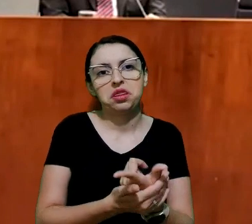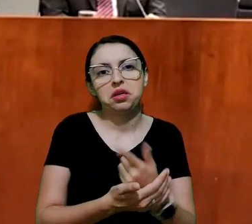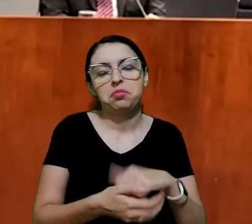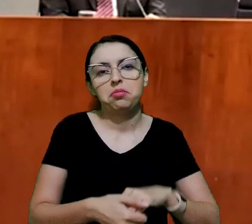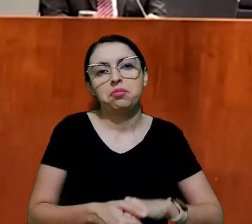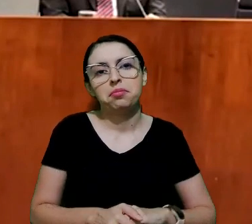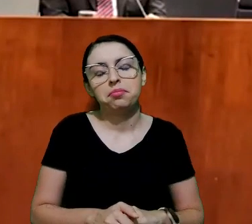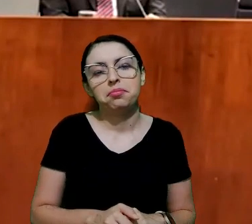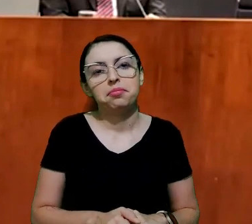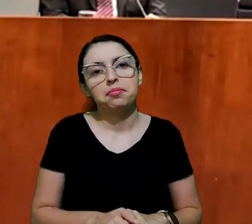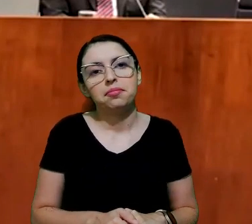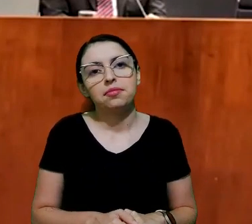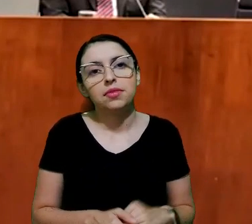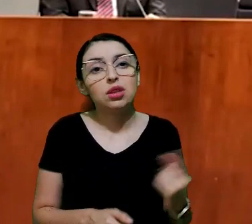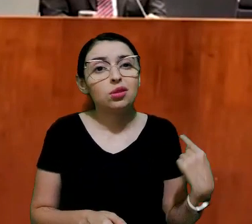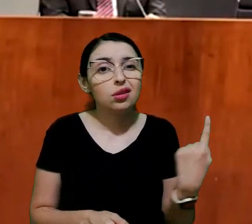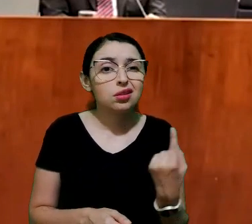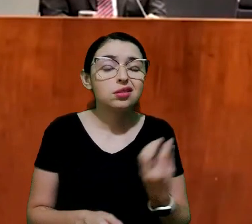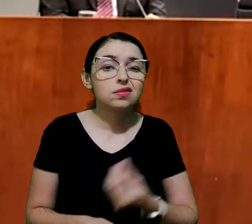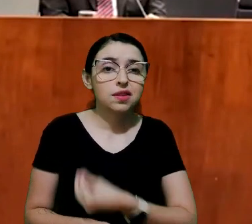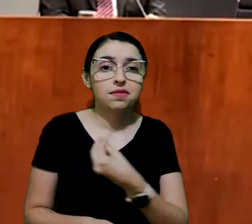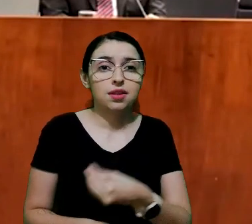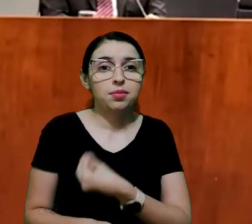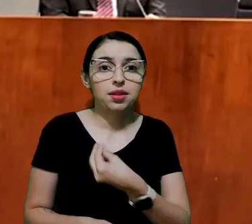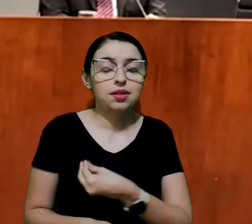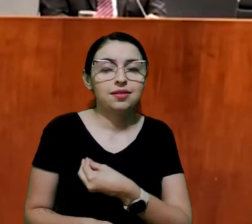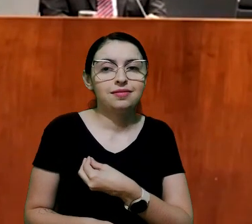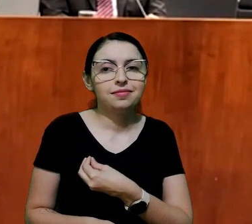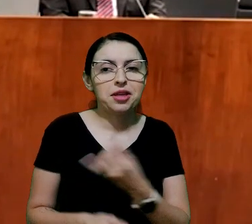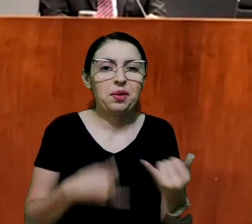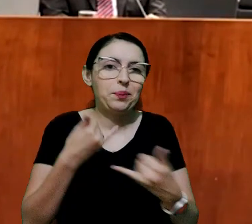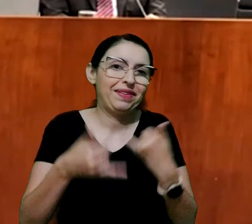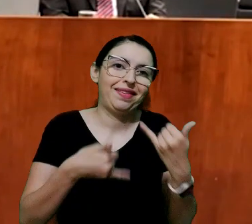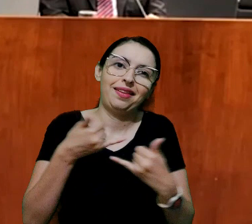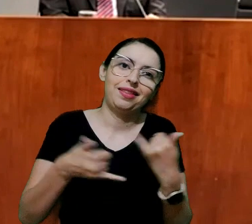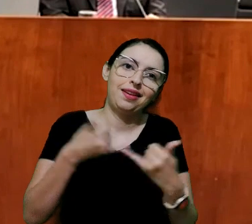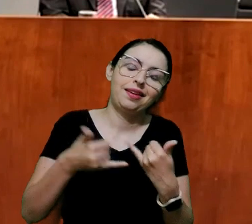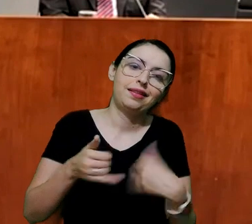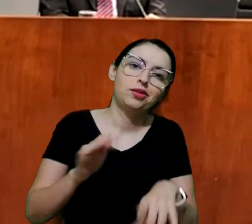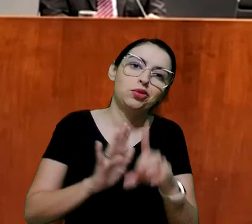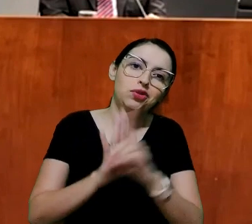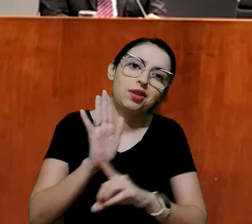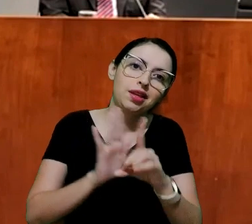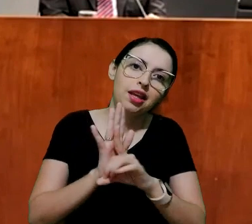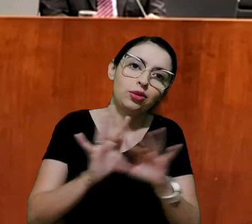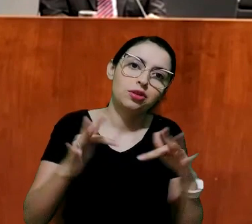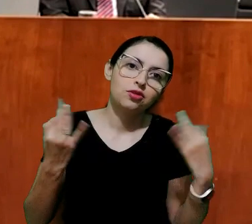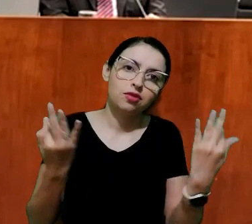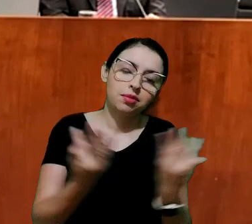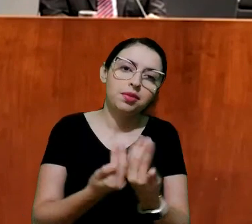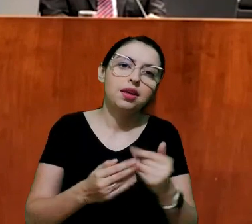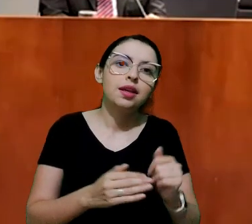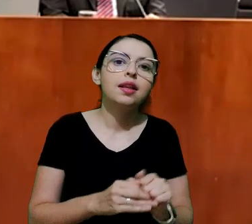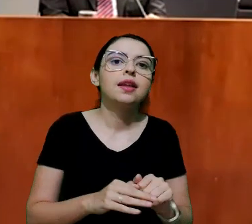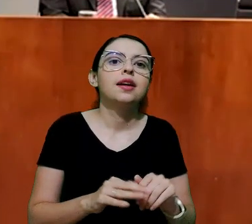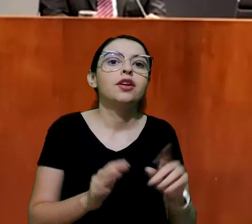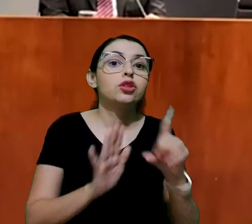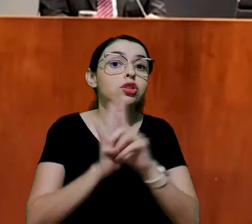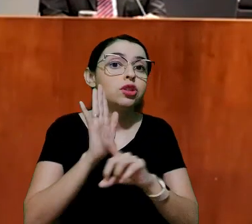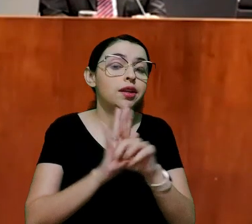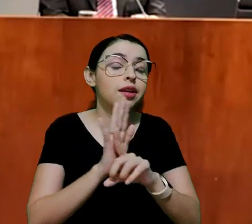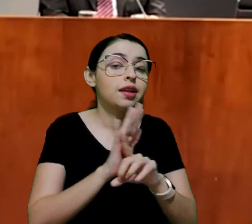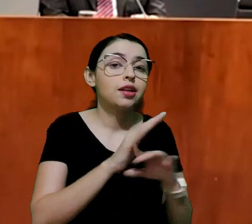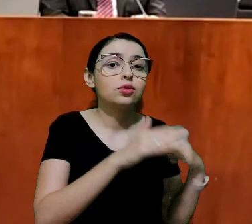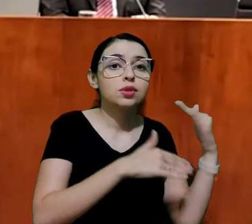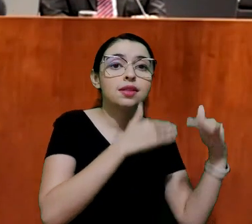Quer dizer, então nós vivemos uma piada em matéria de direito de família e de sucessões com relação à segurança jurídica.